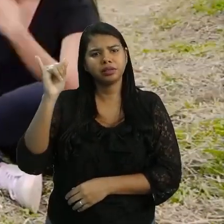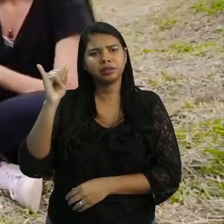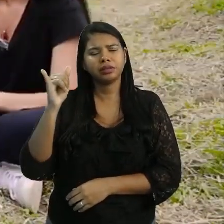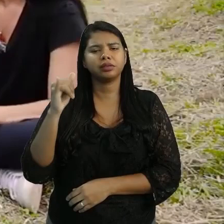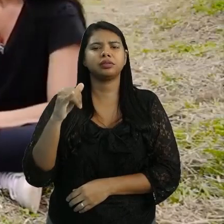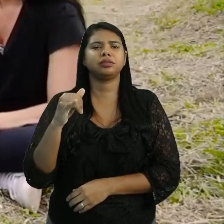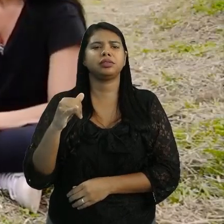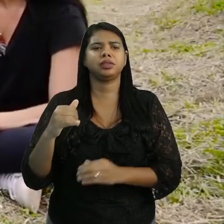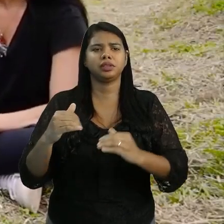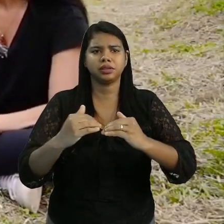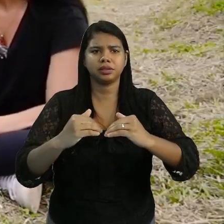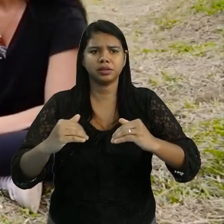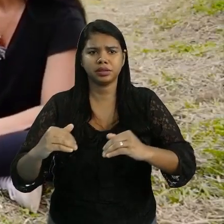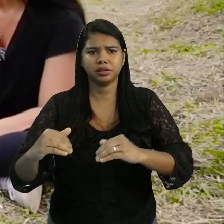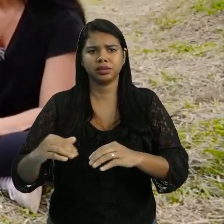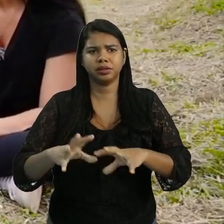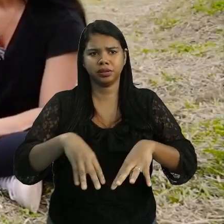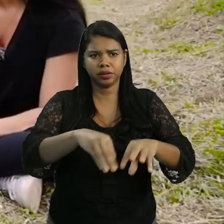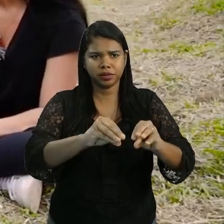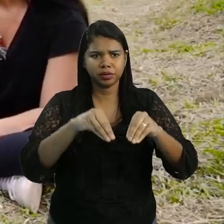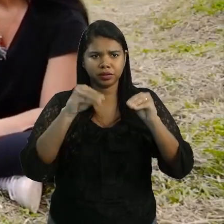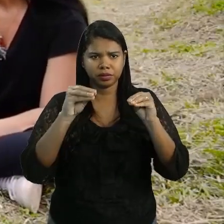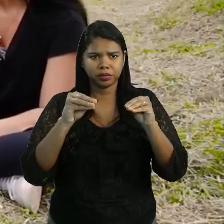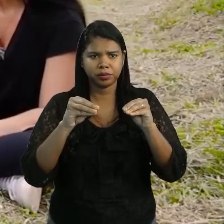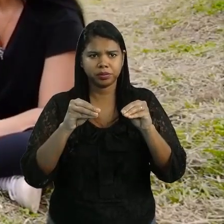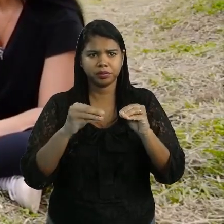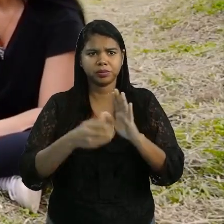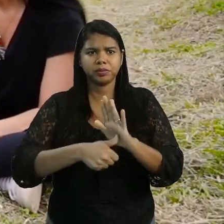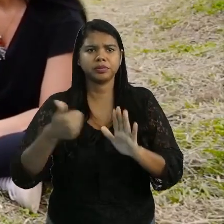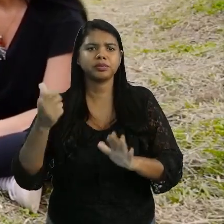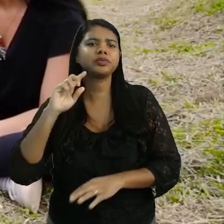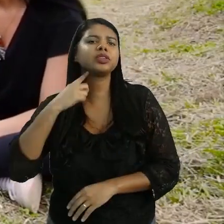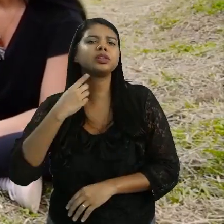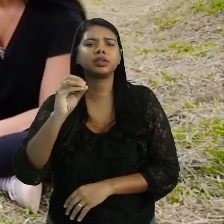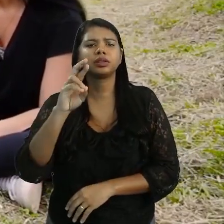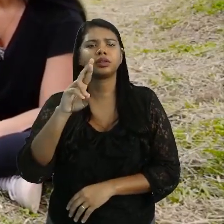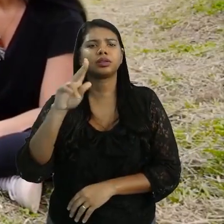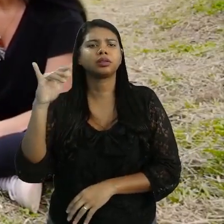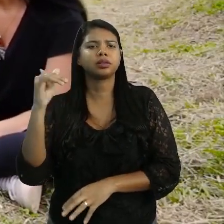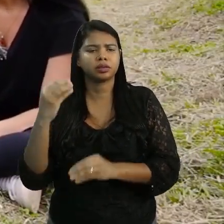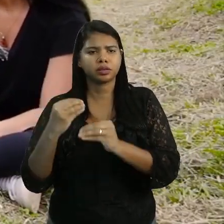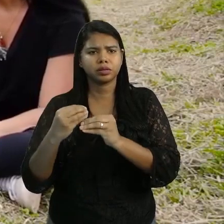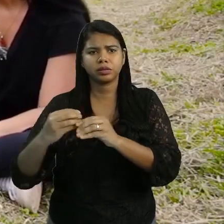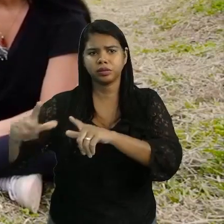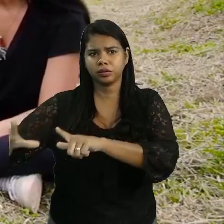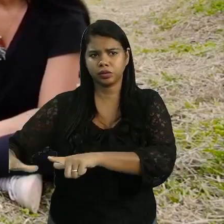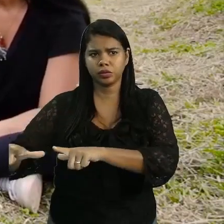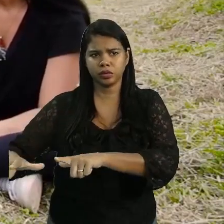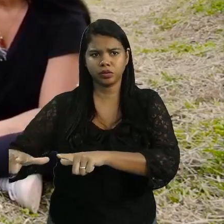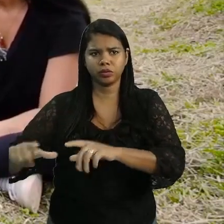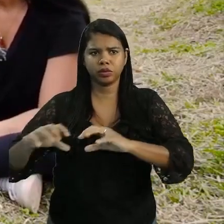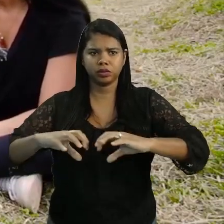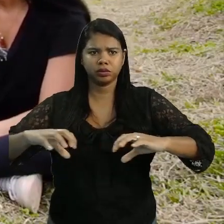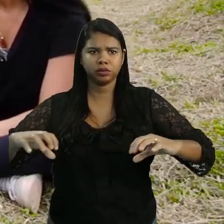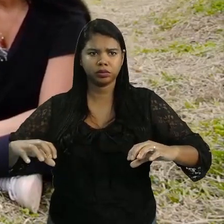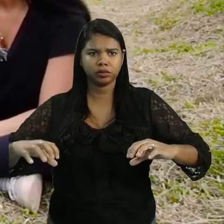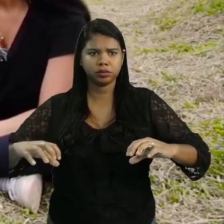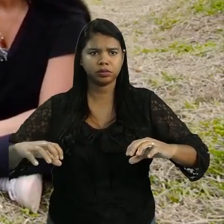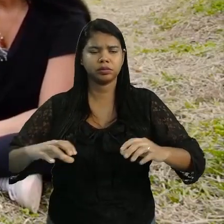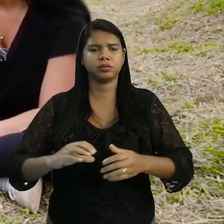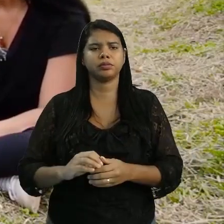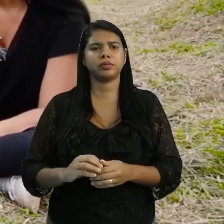nas ruas e tudo. Então a gente às vezes tem um alimento que a gente dá para usar, a gente não vai conseguir consumir todo, mas ainda dá para usar, então a